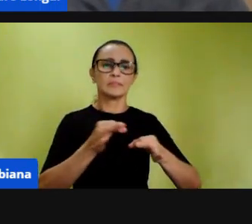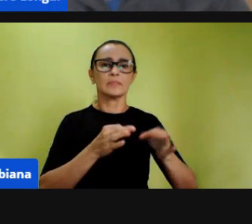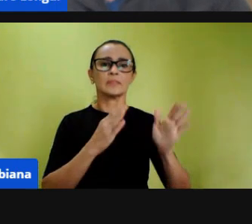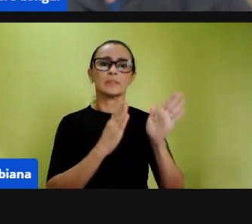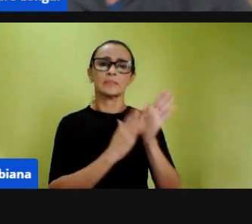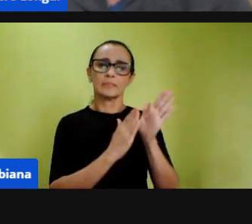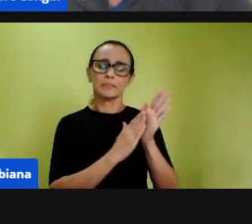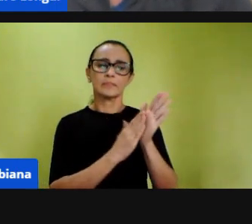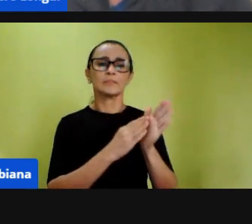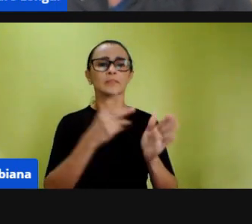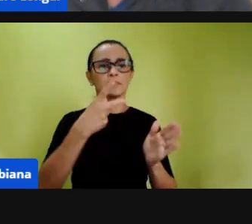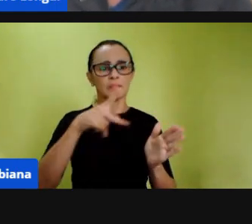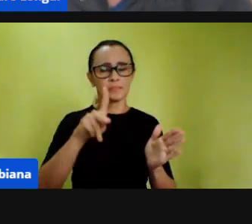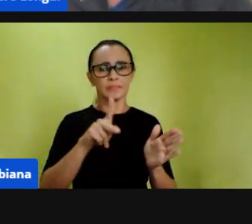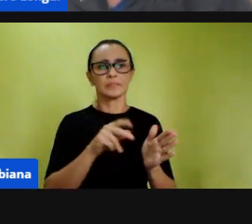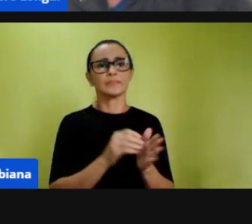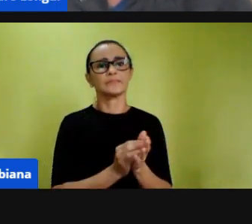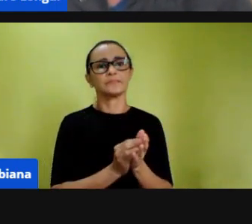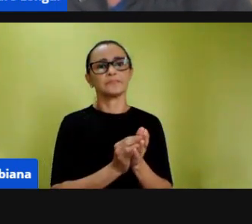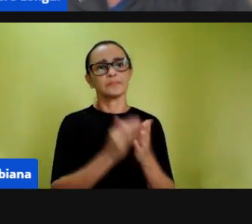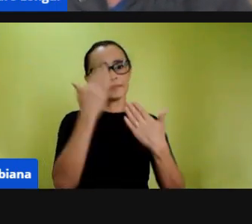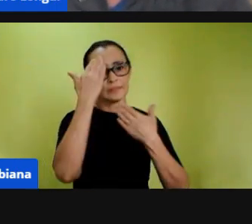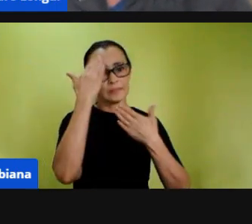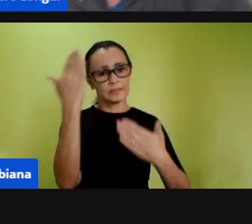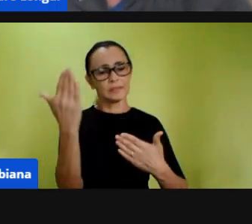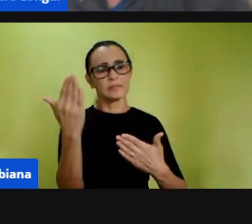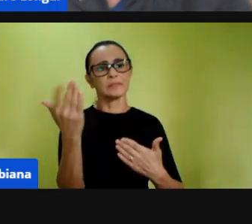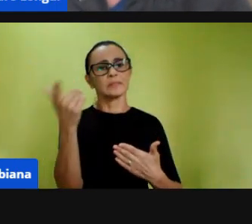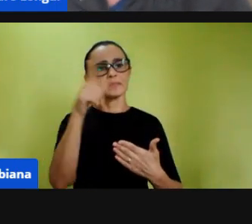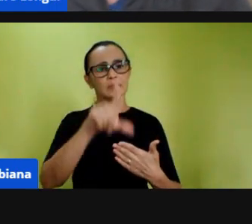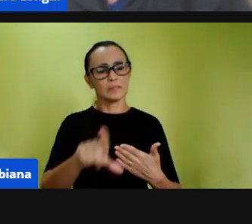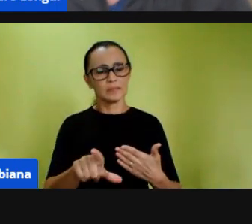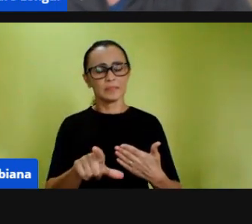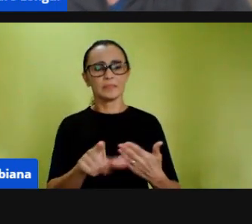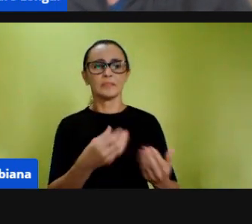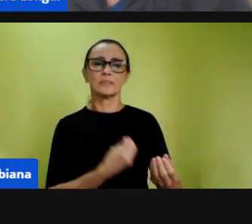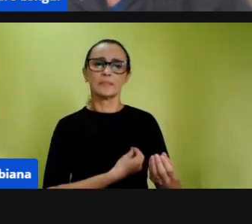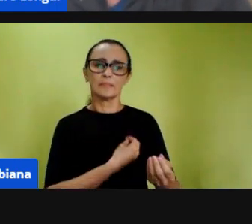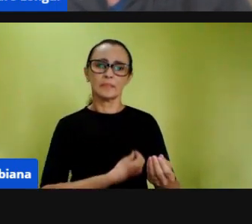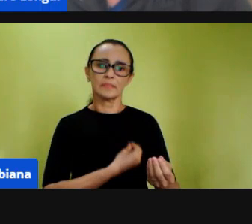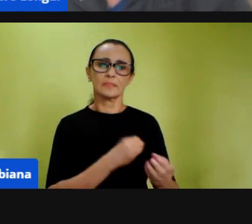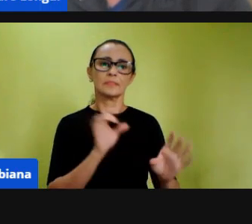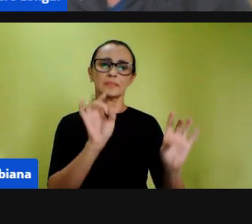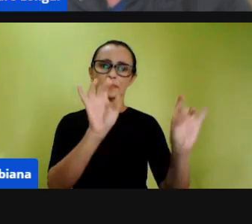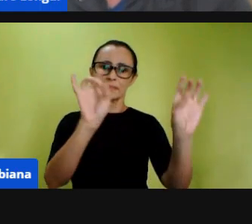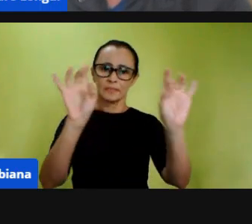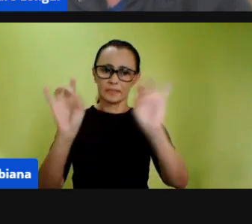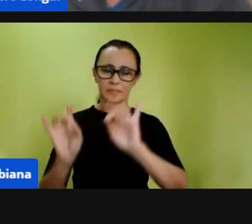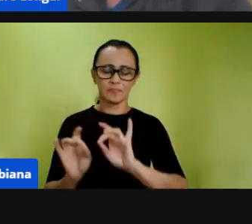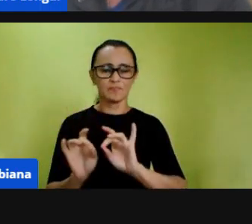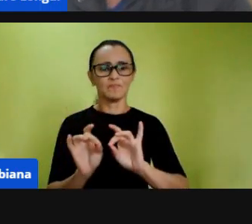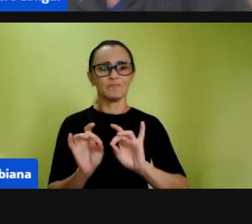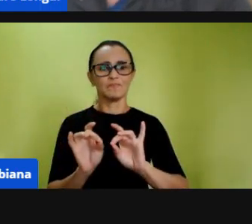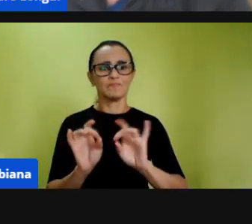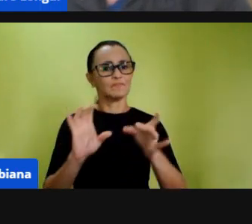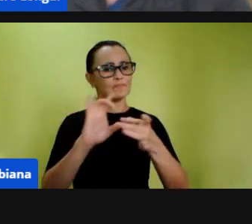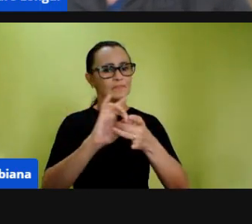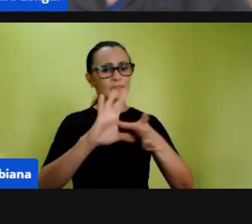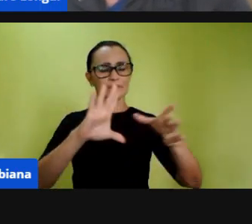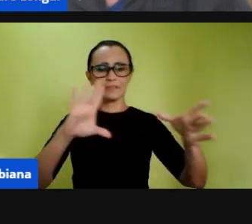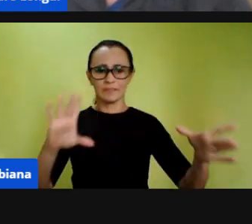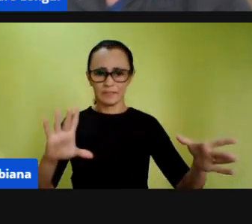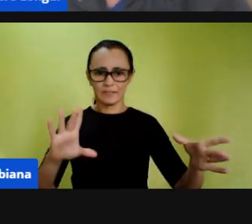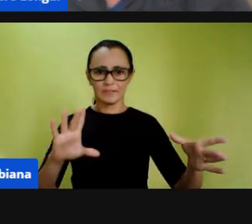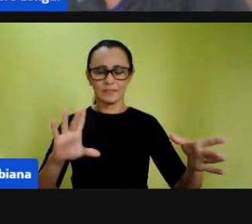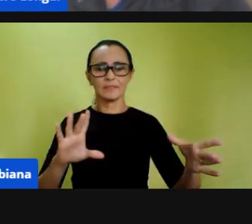Eu agradeço mais uma vez a presença de cada um de vocês. Fiquem à vontade para responderem as questões.